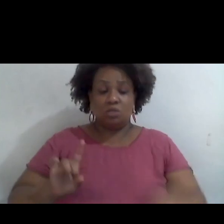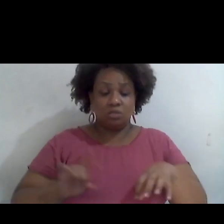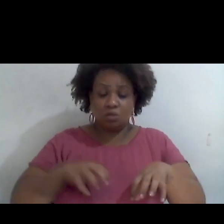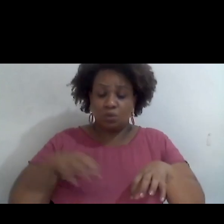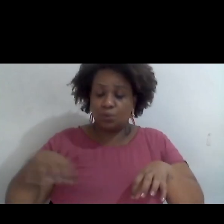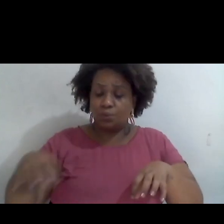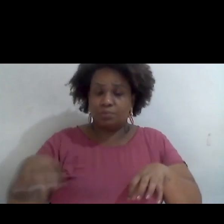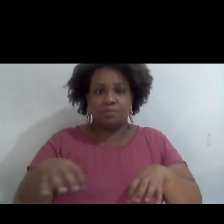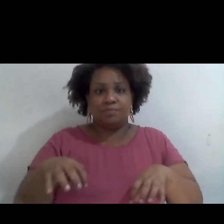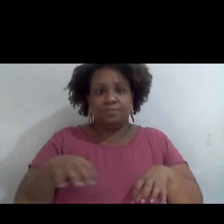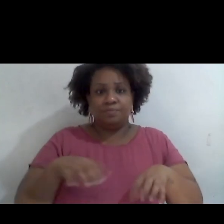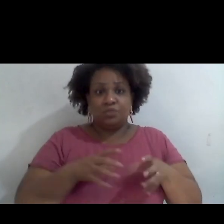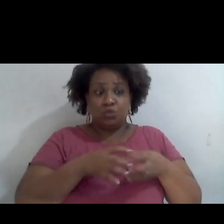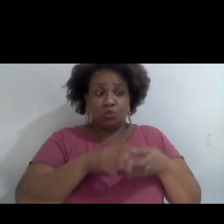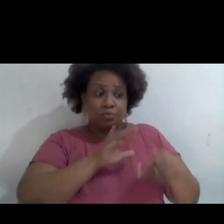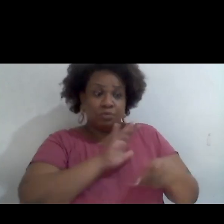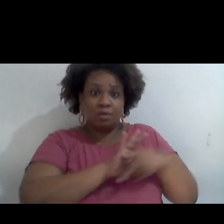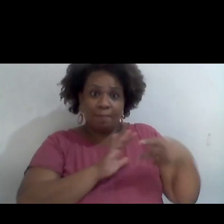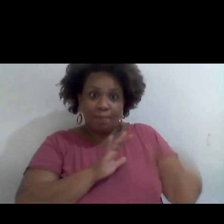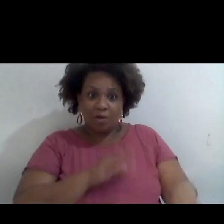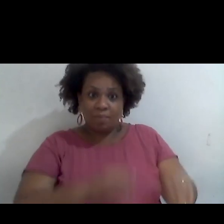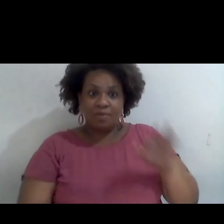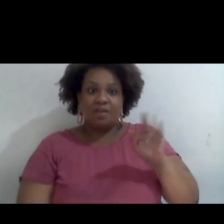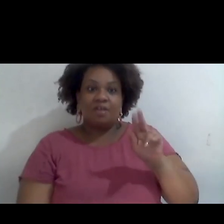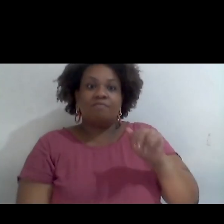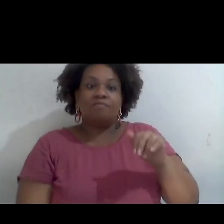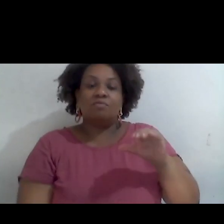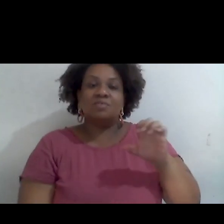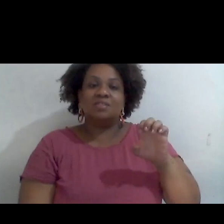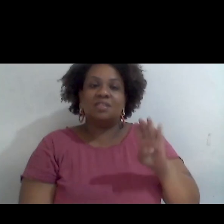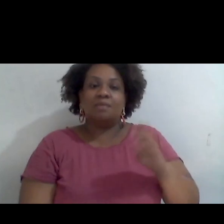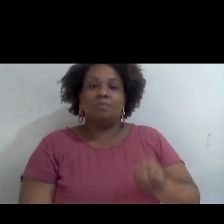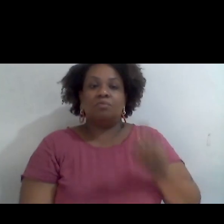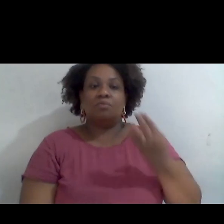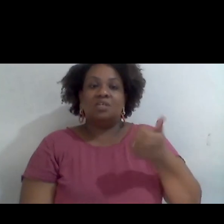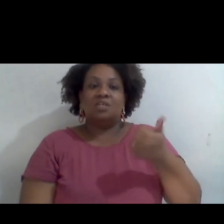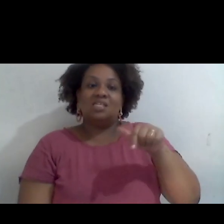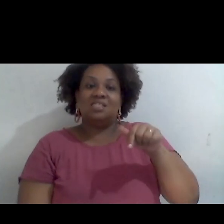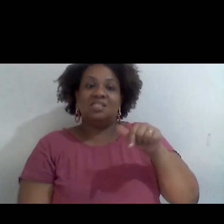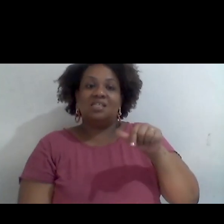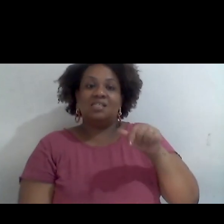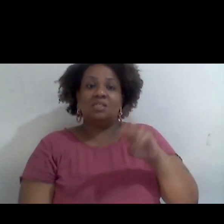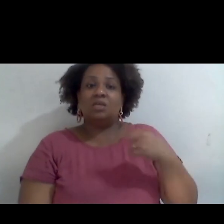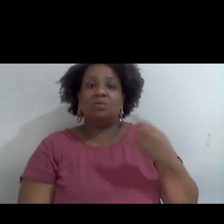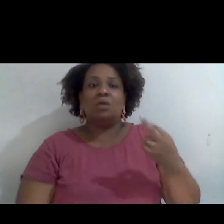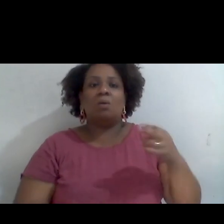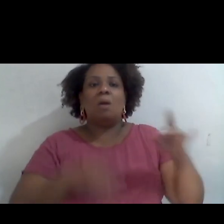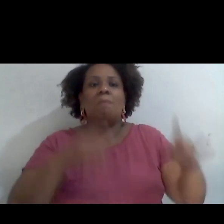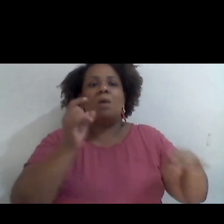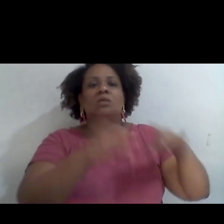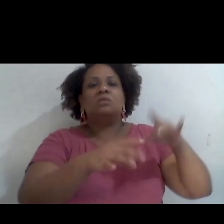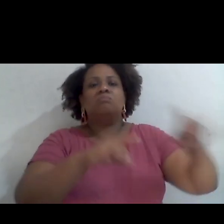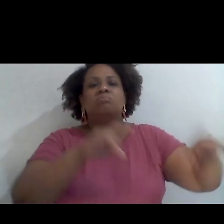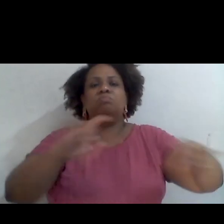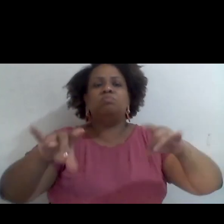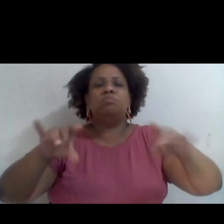Os colegiados setoriais, que a própria FUNSEB já construiu 17, se não me engano, todos abandonados. E